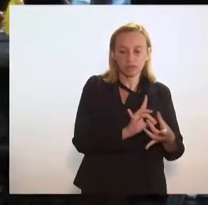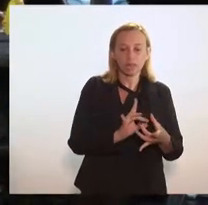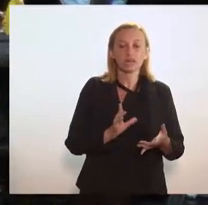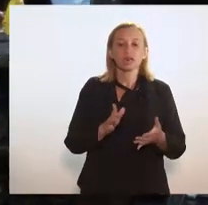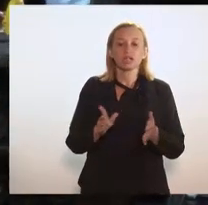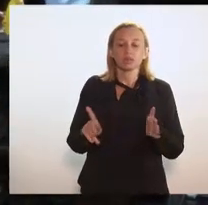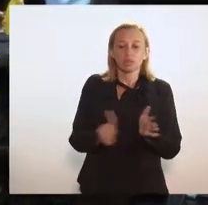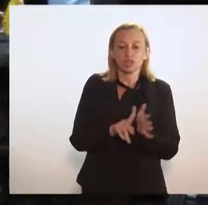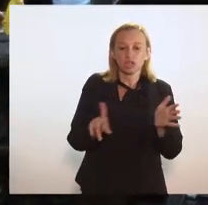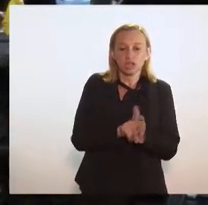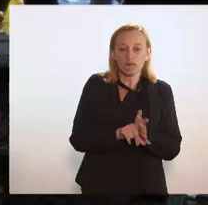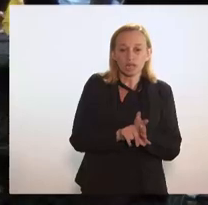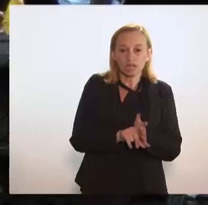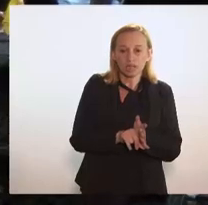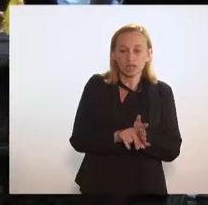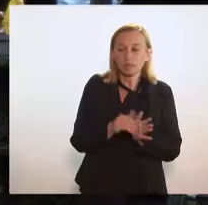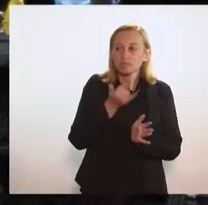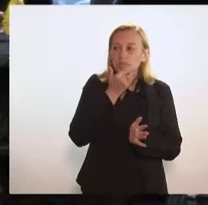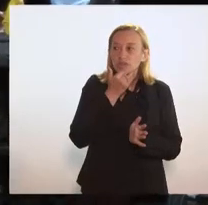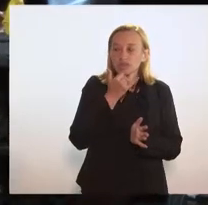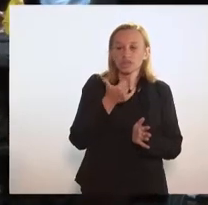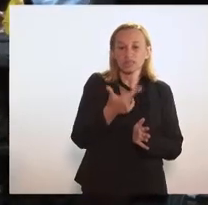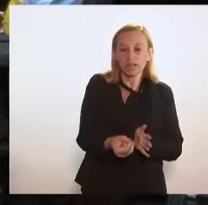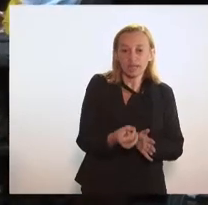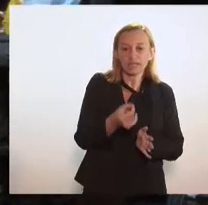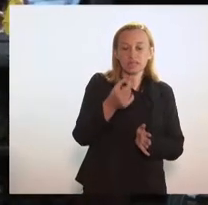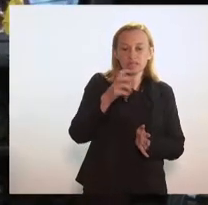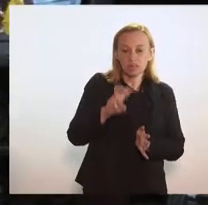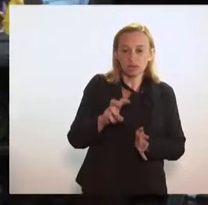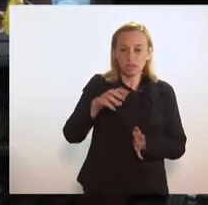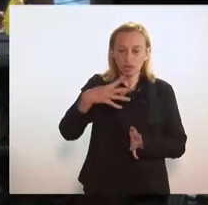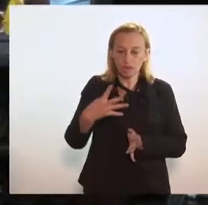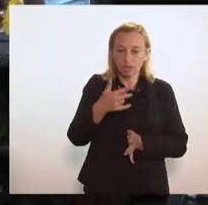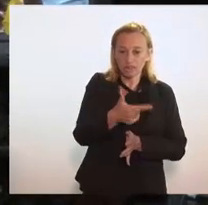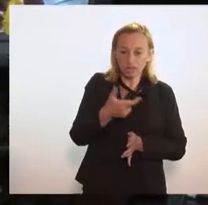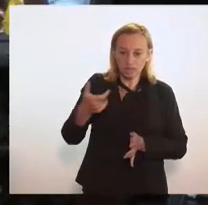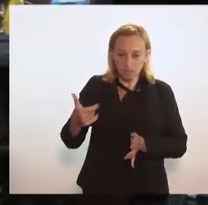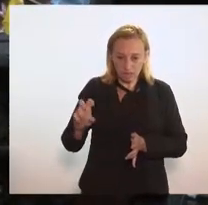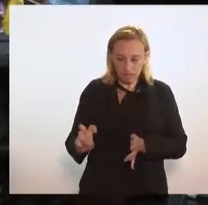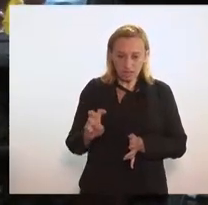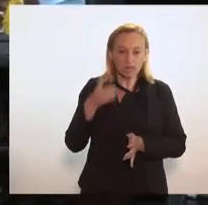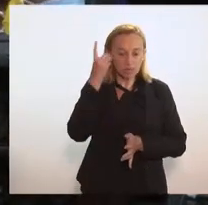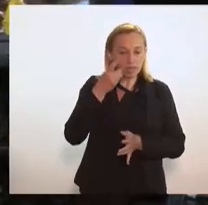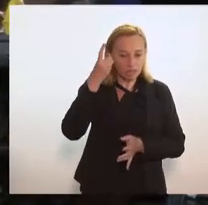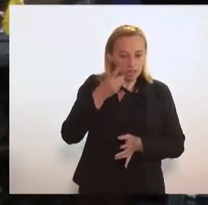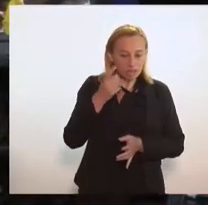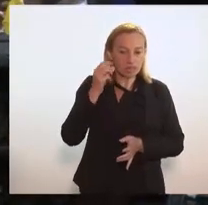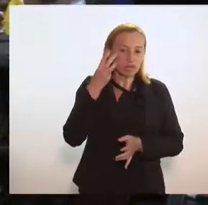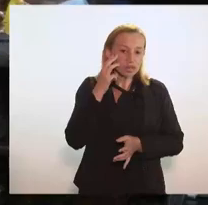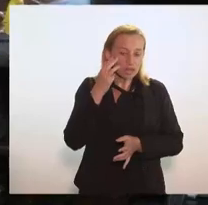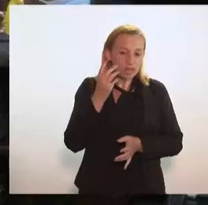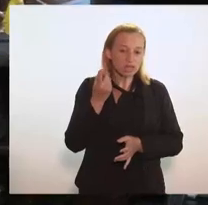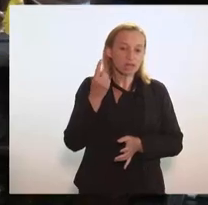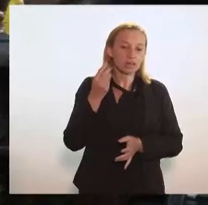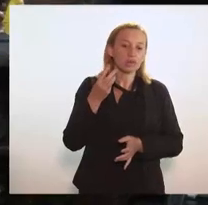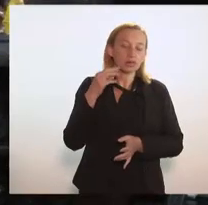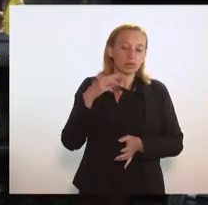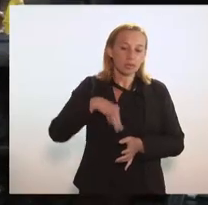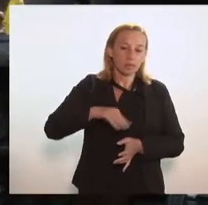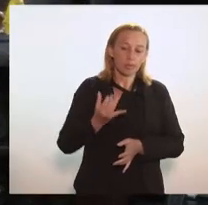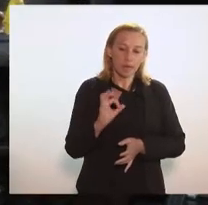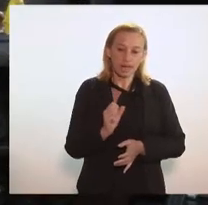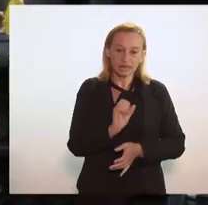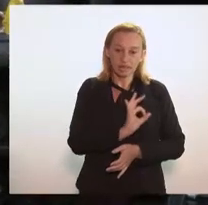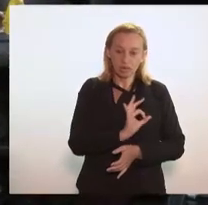Pois é de leite in pedra projeto de lei 1054 a de 15 de autoria dos deputados Modern Carneiro Marta Rocha que